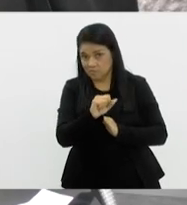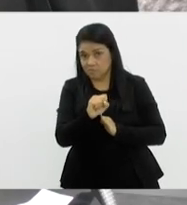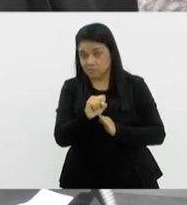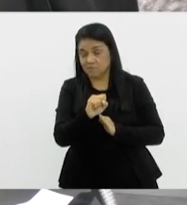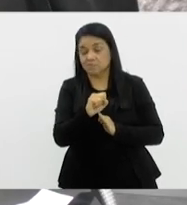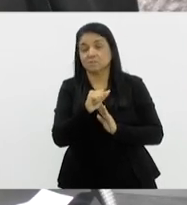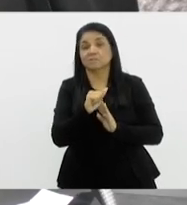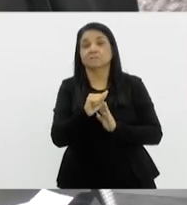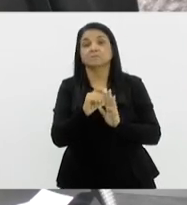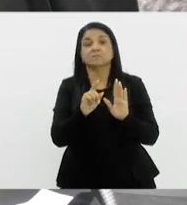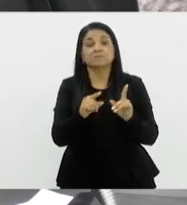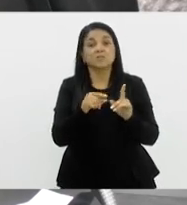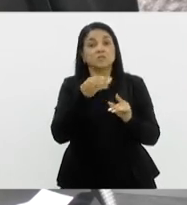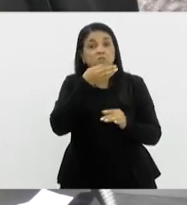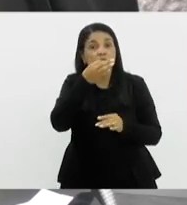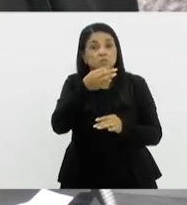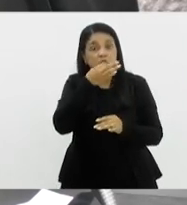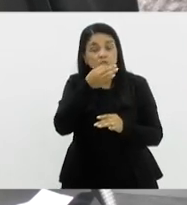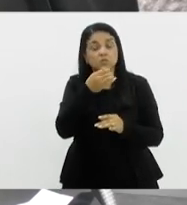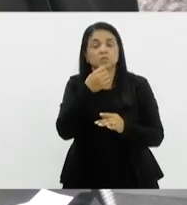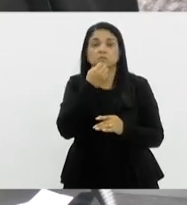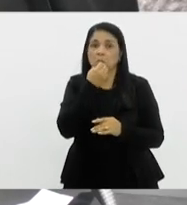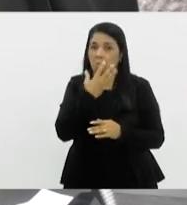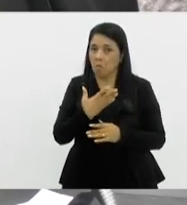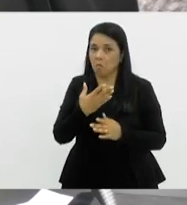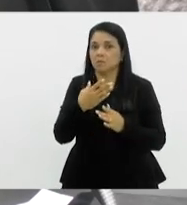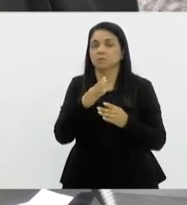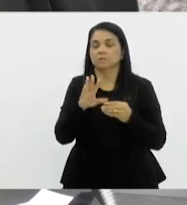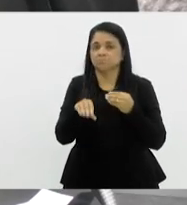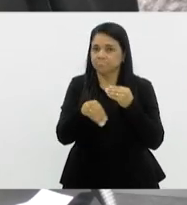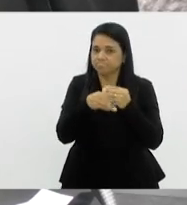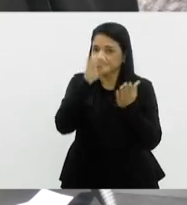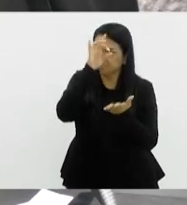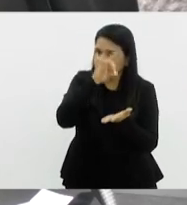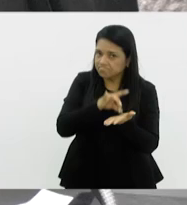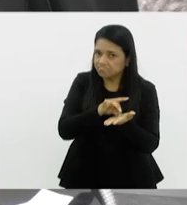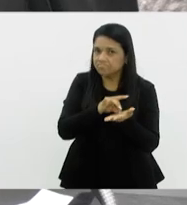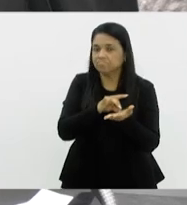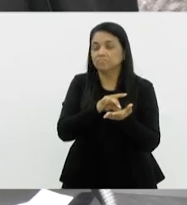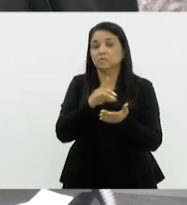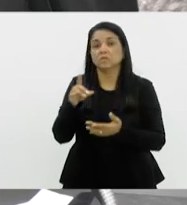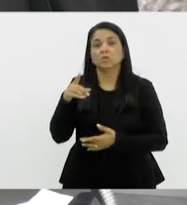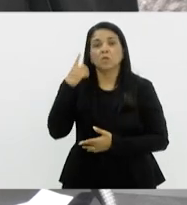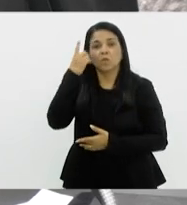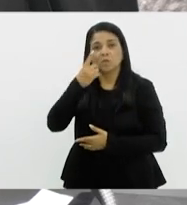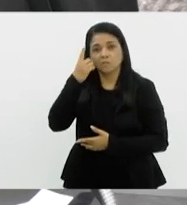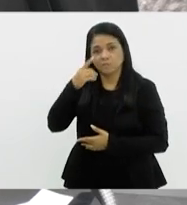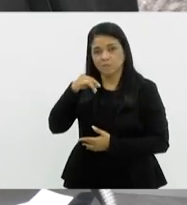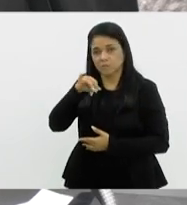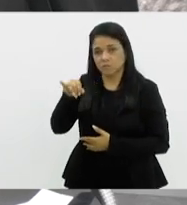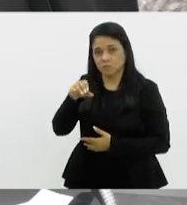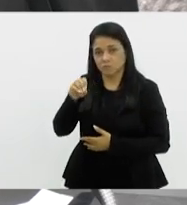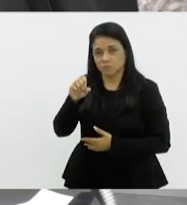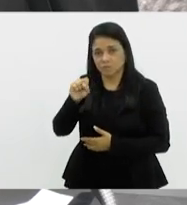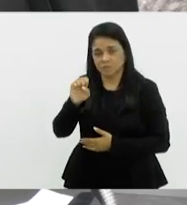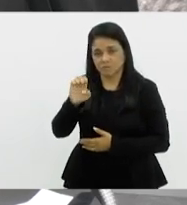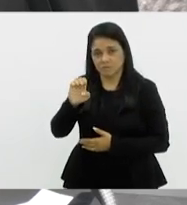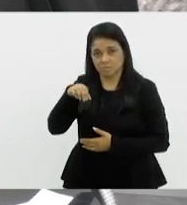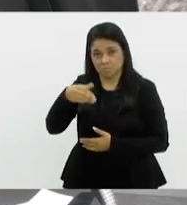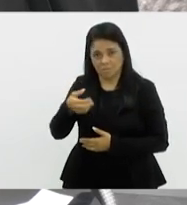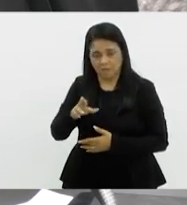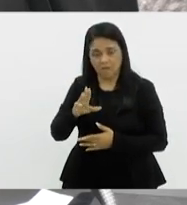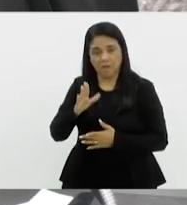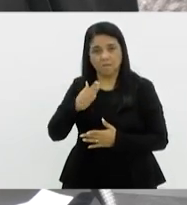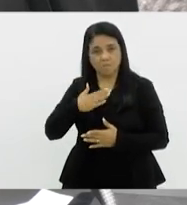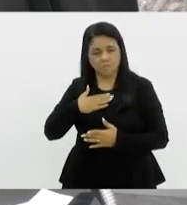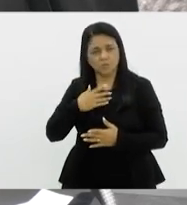As sugestões que Vossa Excelência estão fazendo são pertinentes. Como o autor, o professor Josemar, ele é muito reservado no sentido de, ao